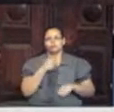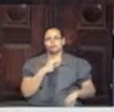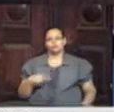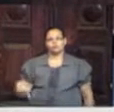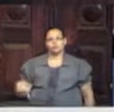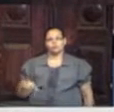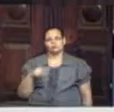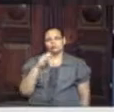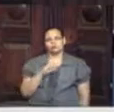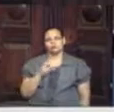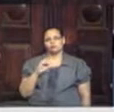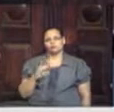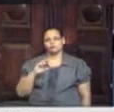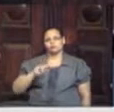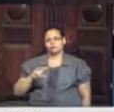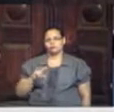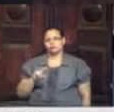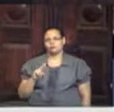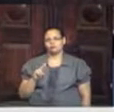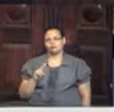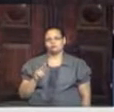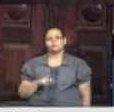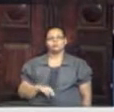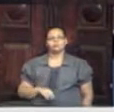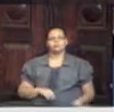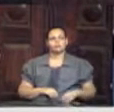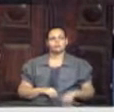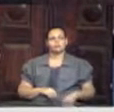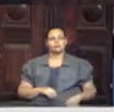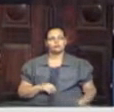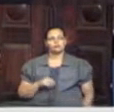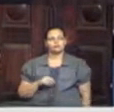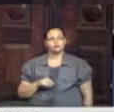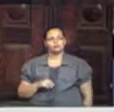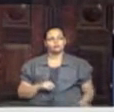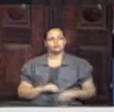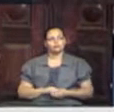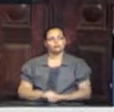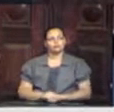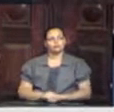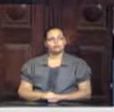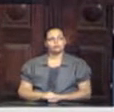da CCR, se não era o presidente, era o representante da presidência.